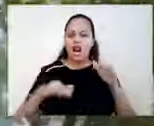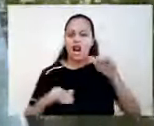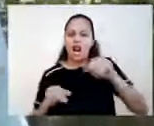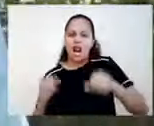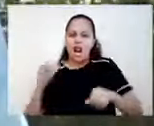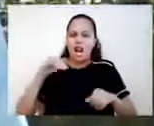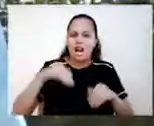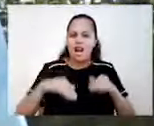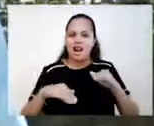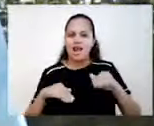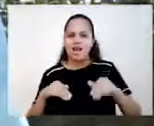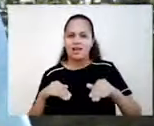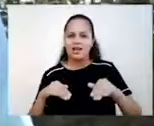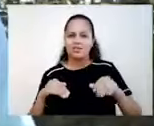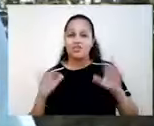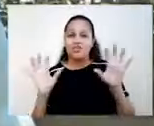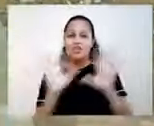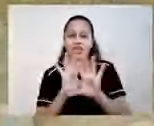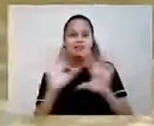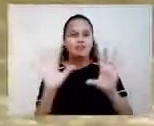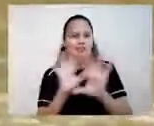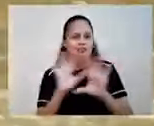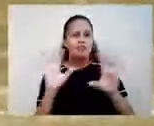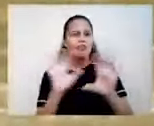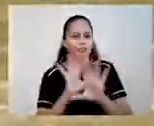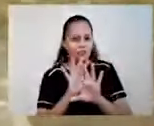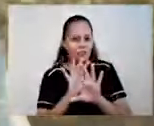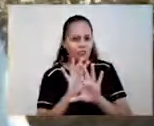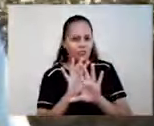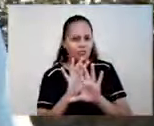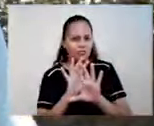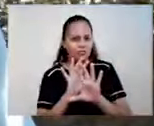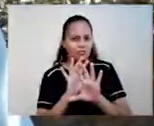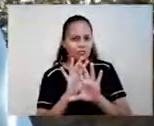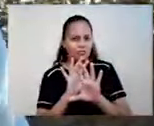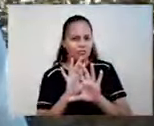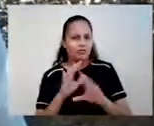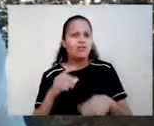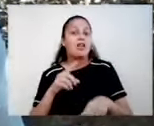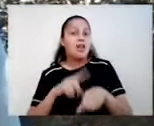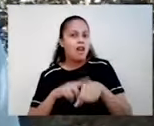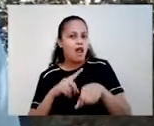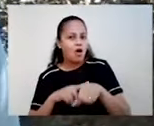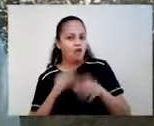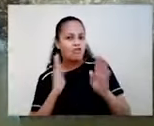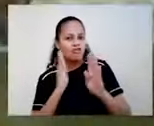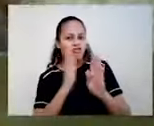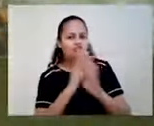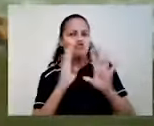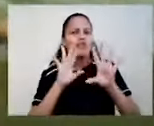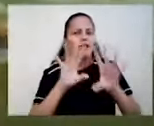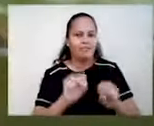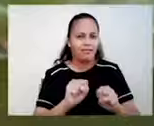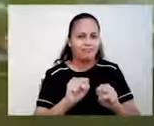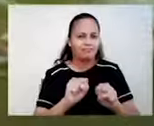com grande habilidade e se camuflam com grande eficiência no momento de caçar.